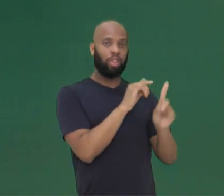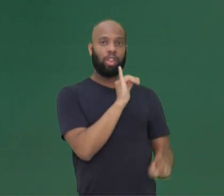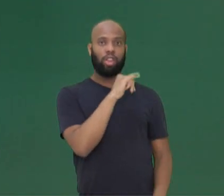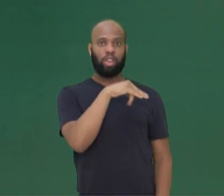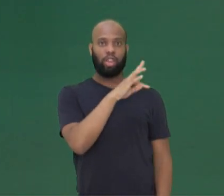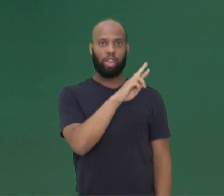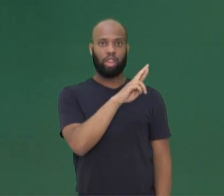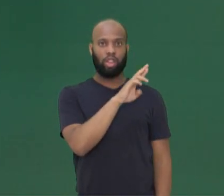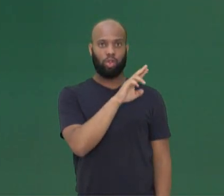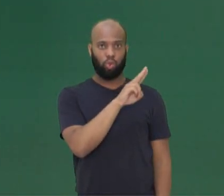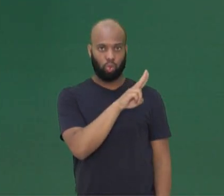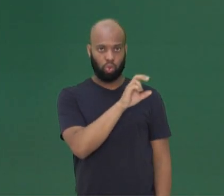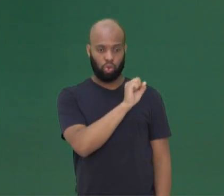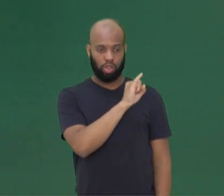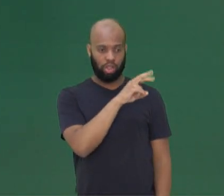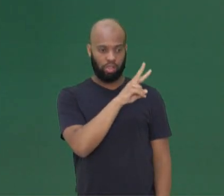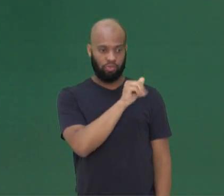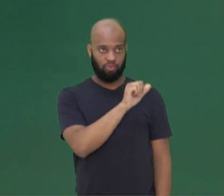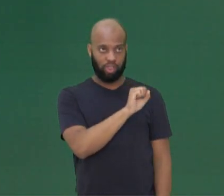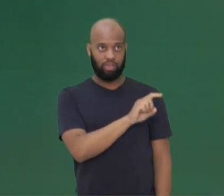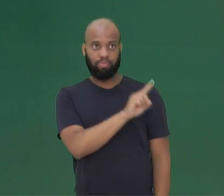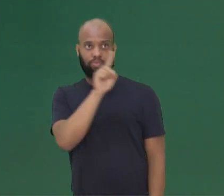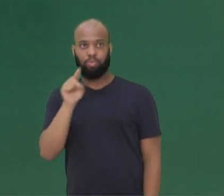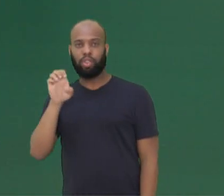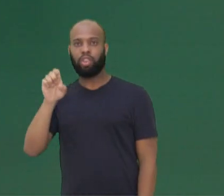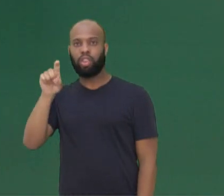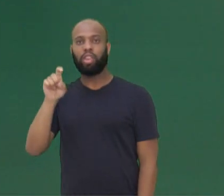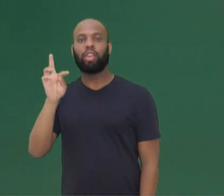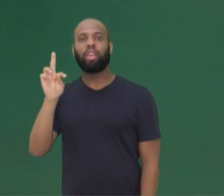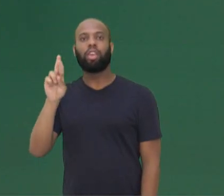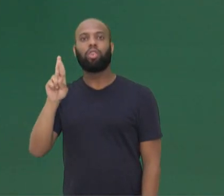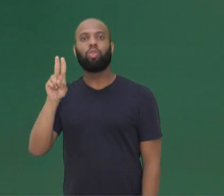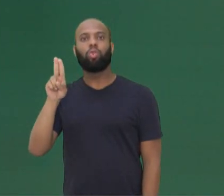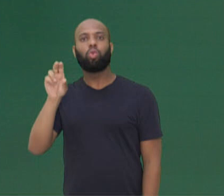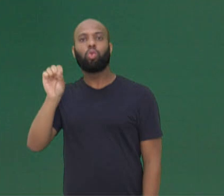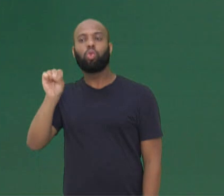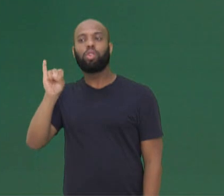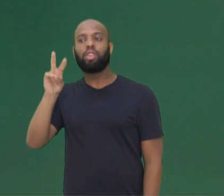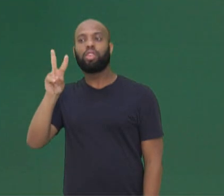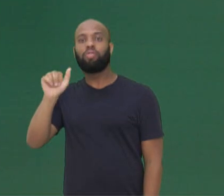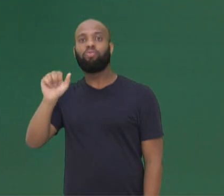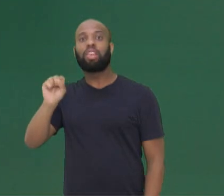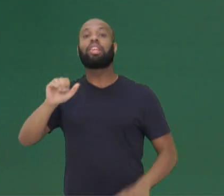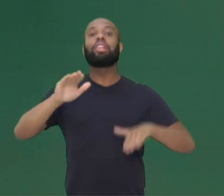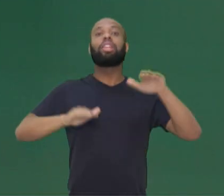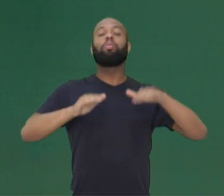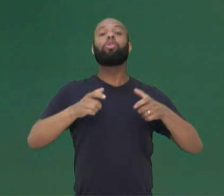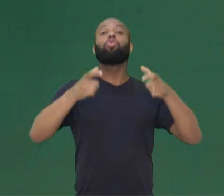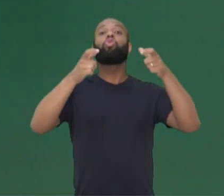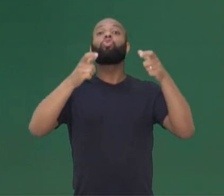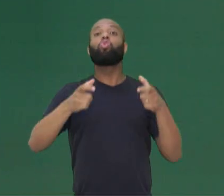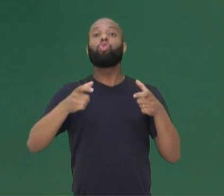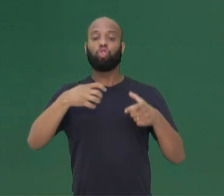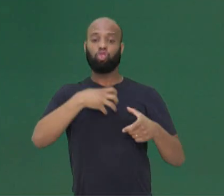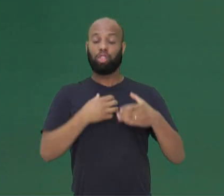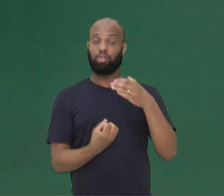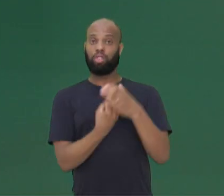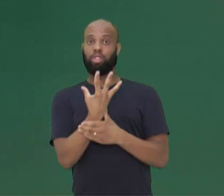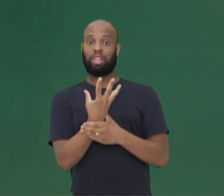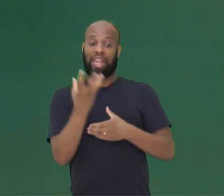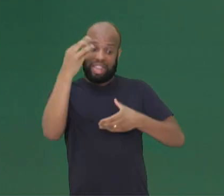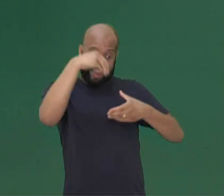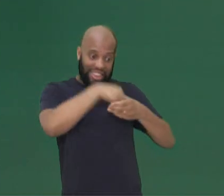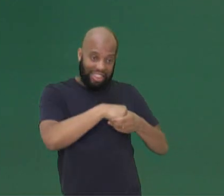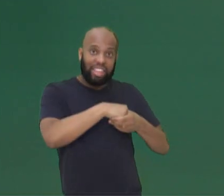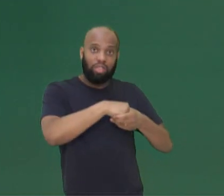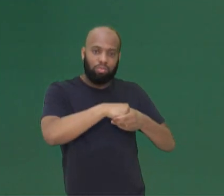intrusivas e as extrusivas, conforme aonde ela vai ser formada, no interior do planeta, no interior da Terra, ou